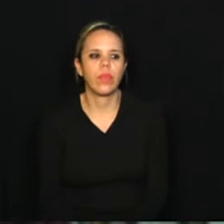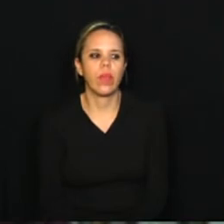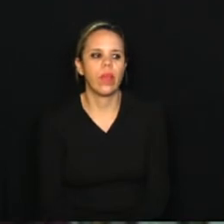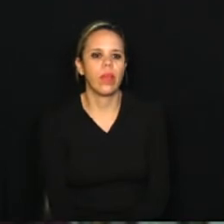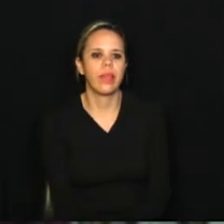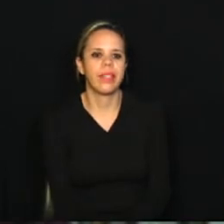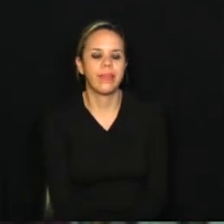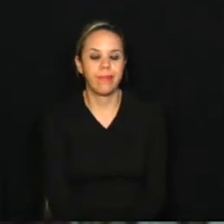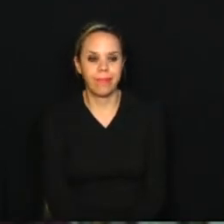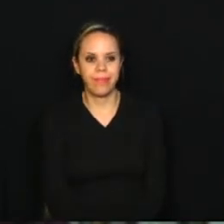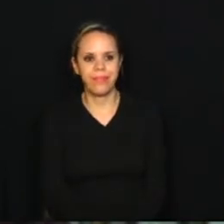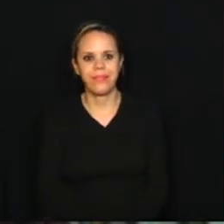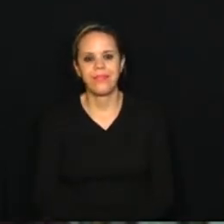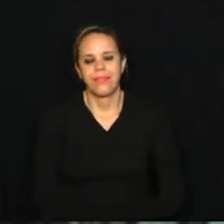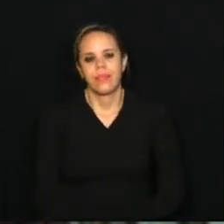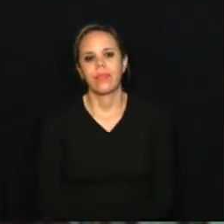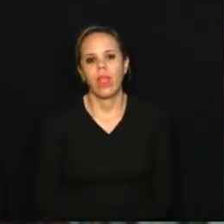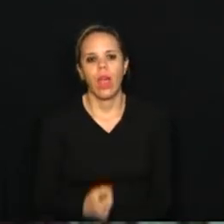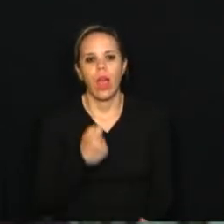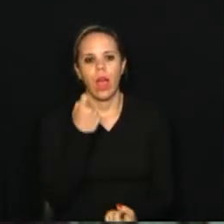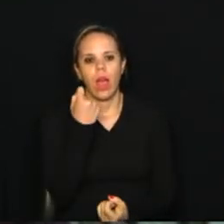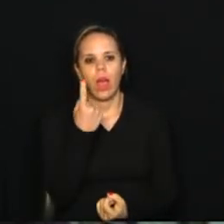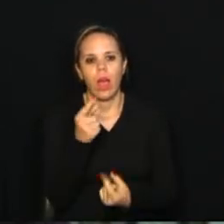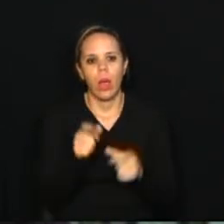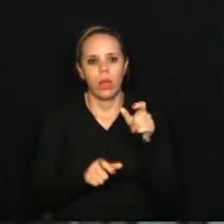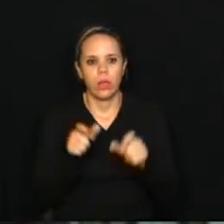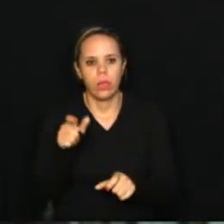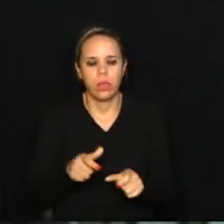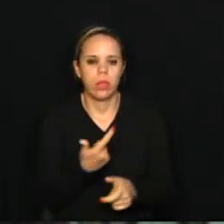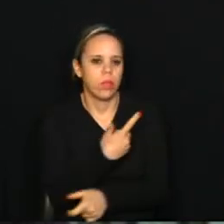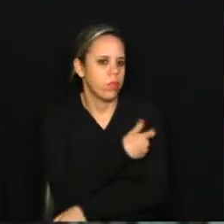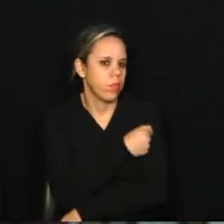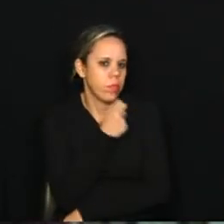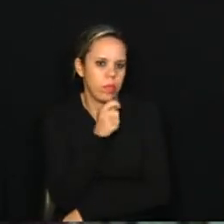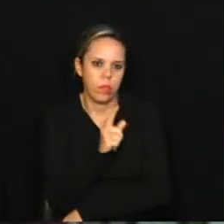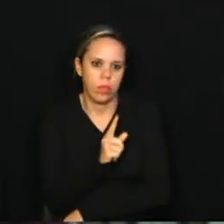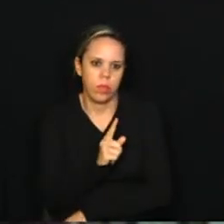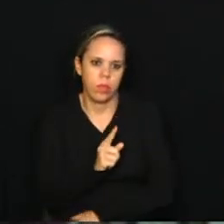No entanto, algumas pessoas não tomaram,